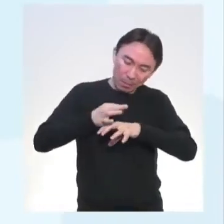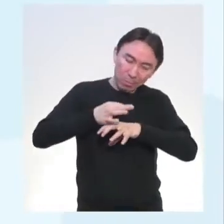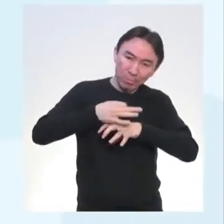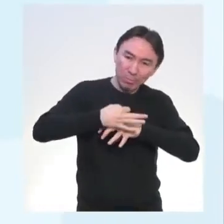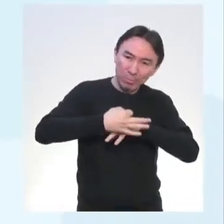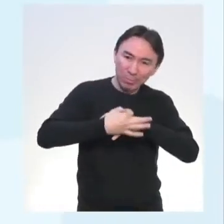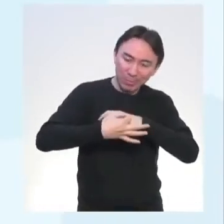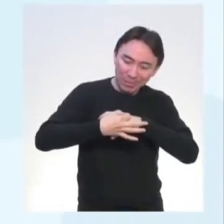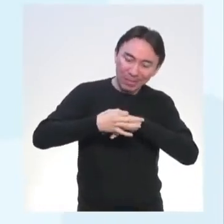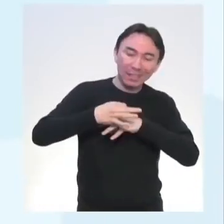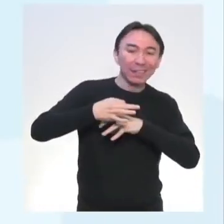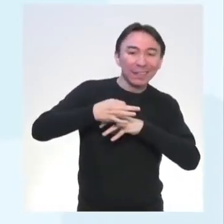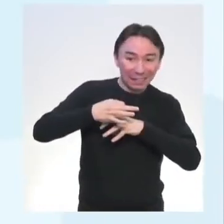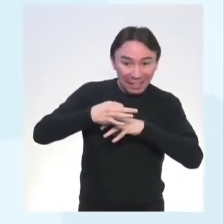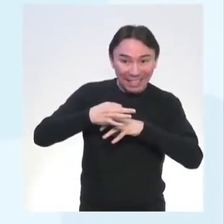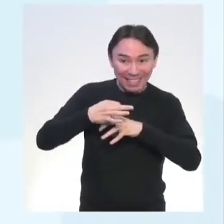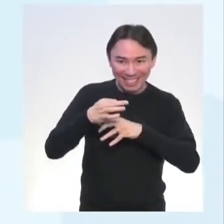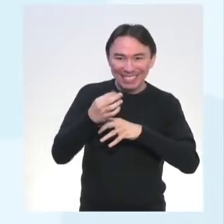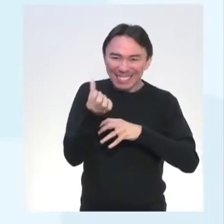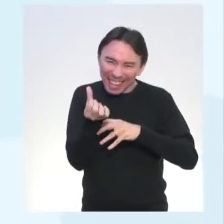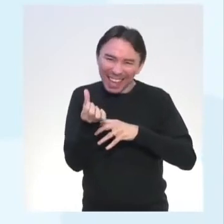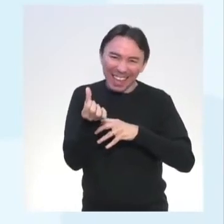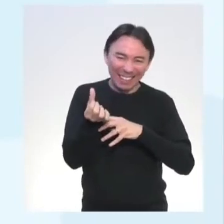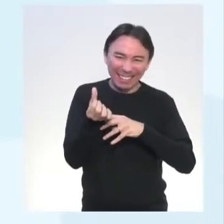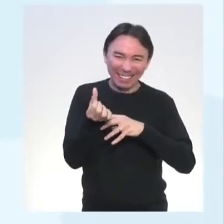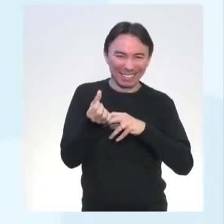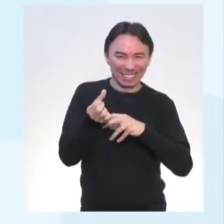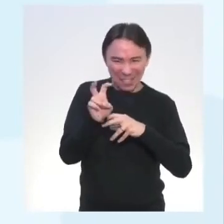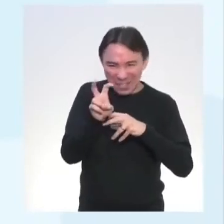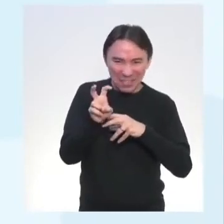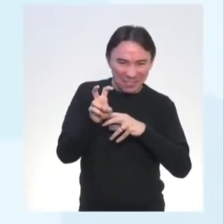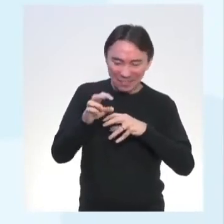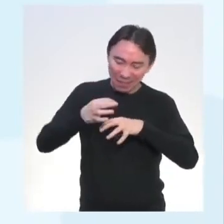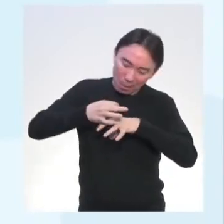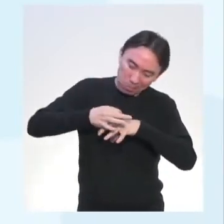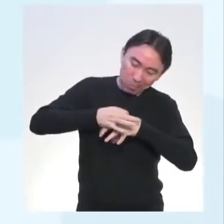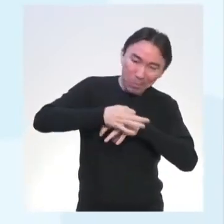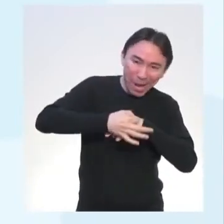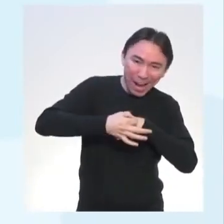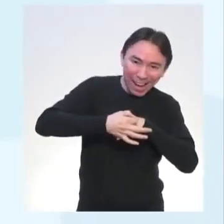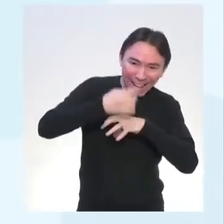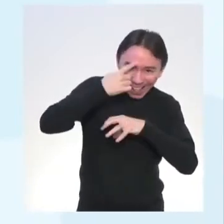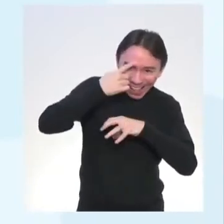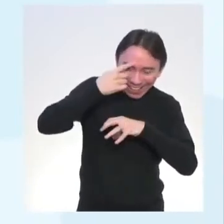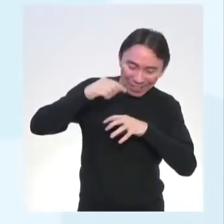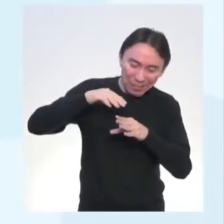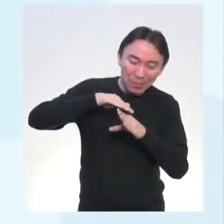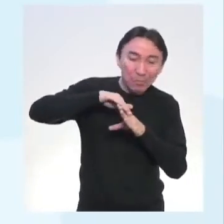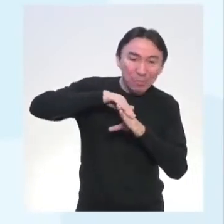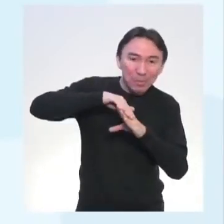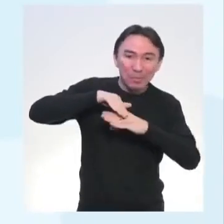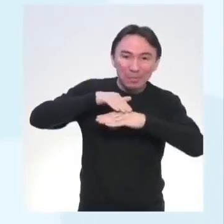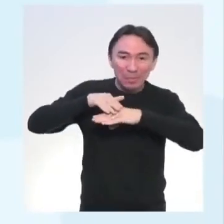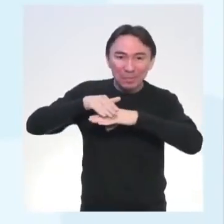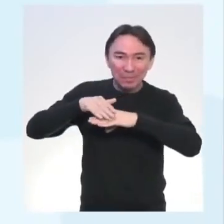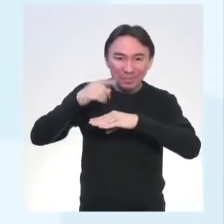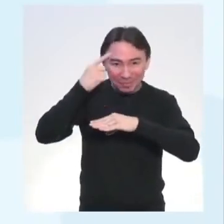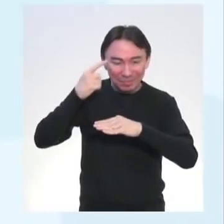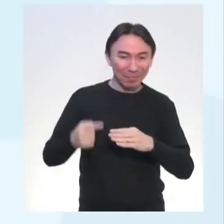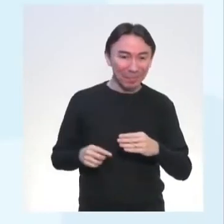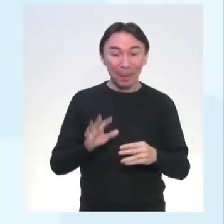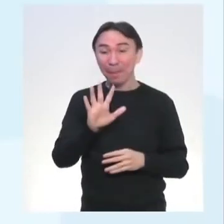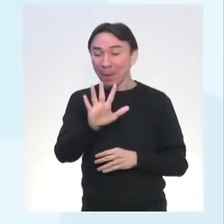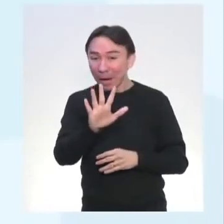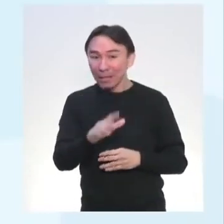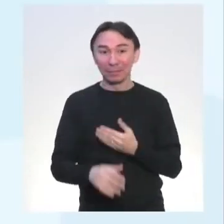gominhos que tem 5 lados. Esse que está aparecendo, essa figura que está aparecendo para a gente, é aquele gominho de 5 lados, só que ela é mais